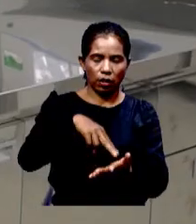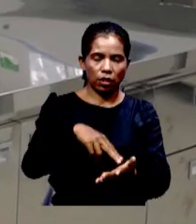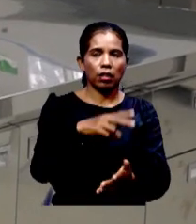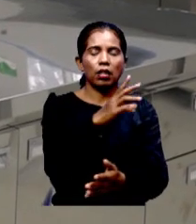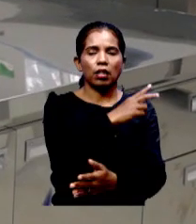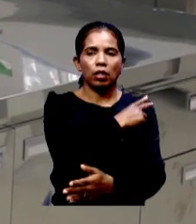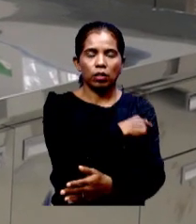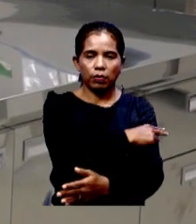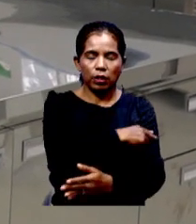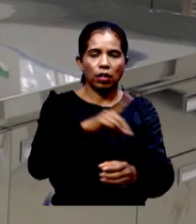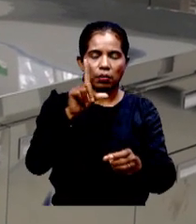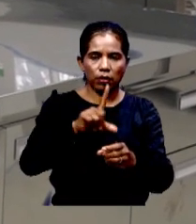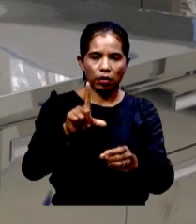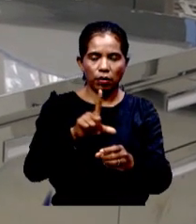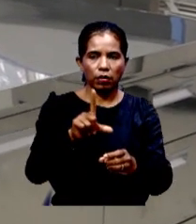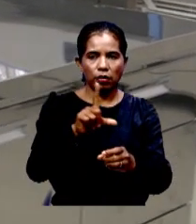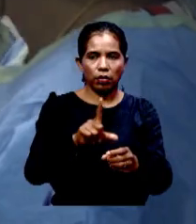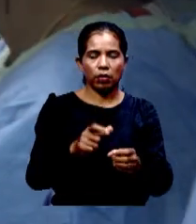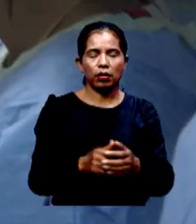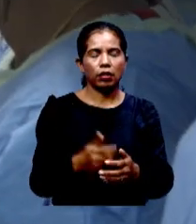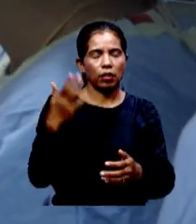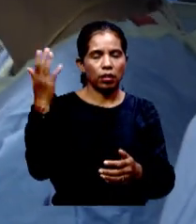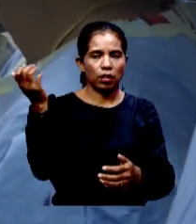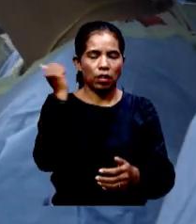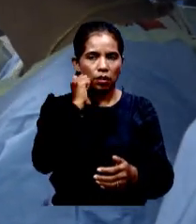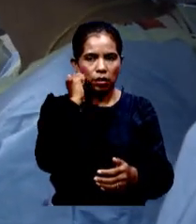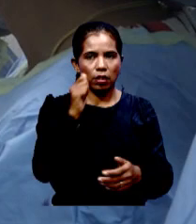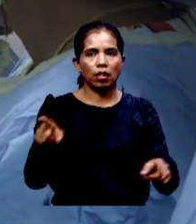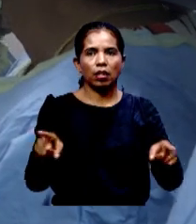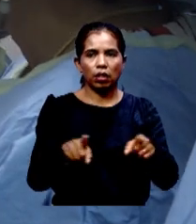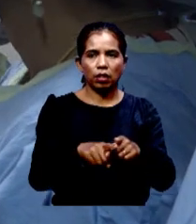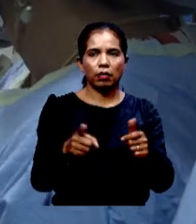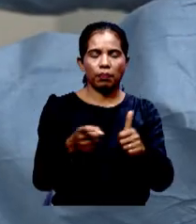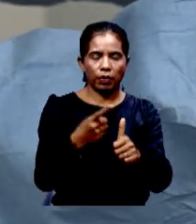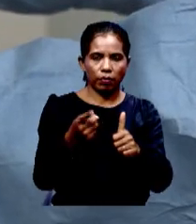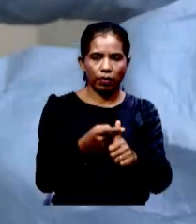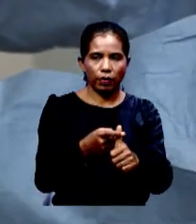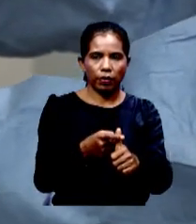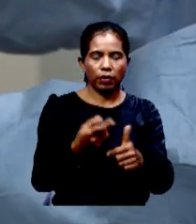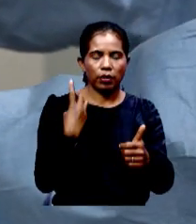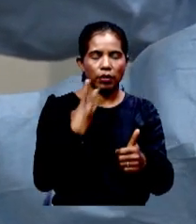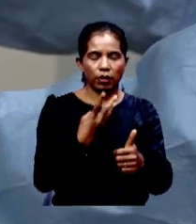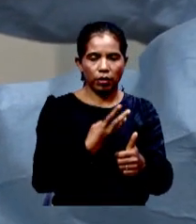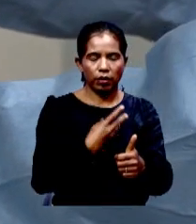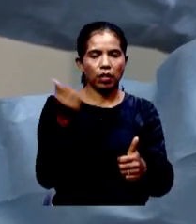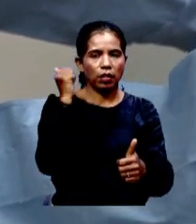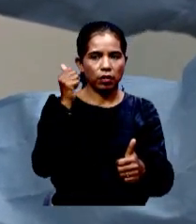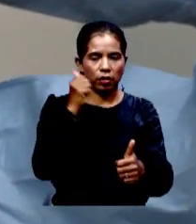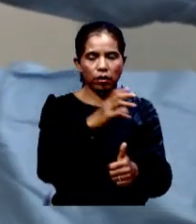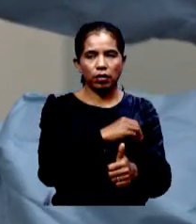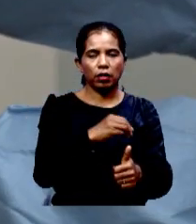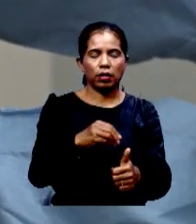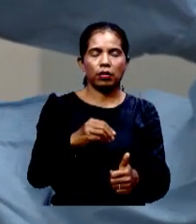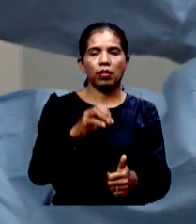ia ASEAN, ya, região ASEAN, né? Hanya somos a primeira, único ya area ASEAN, né? Odi estabelece